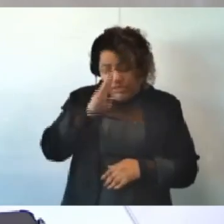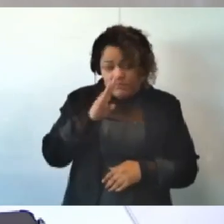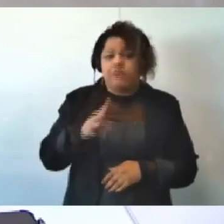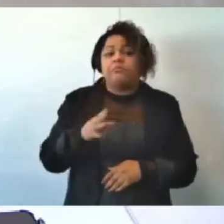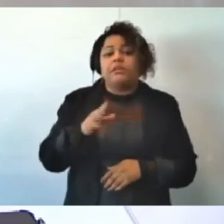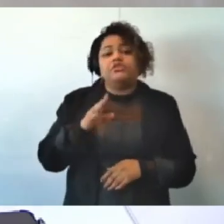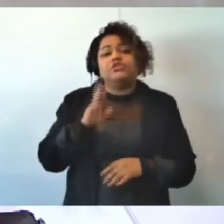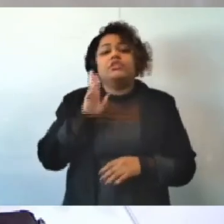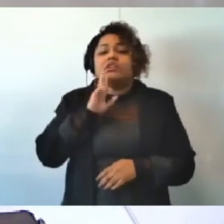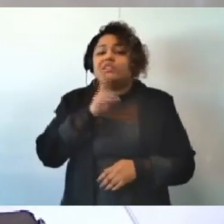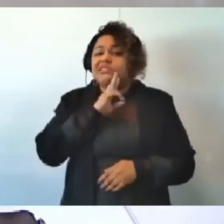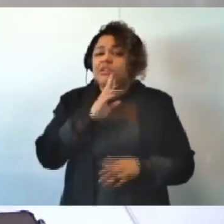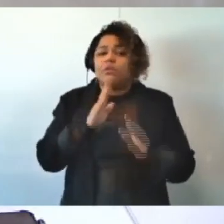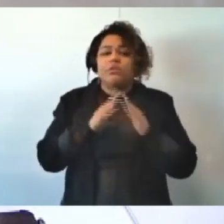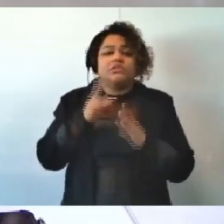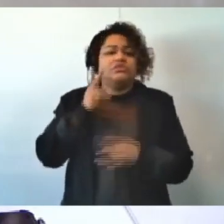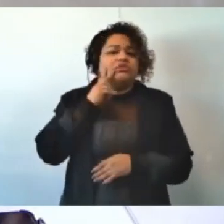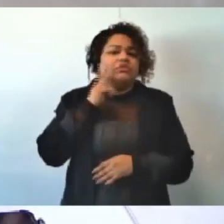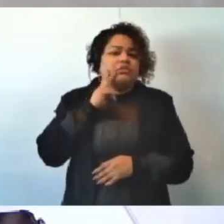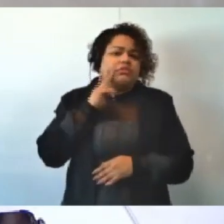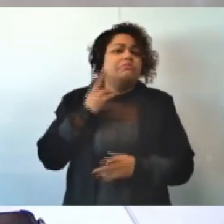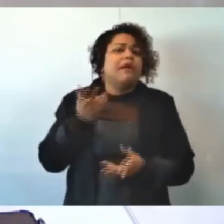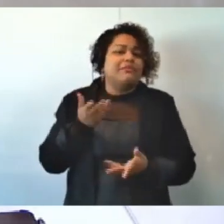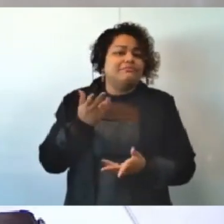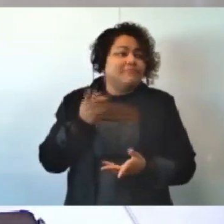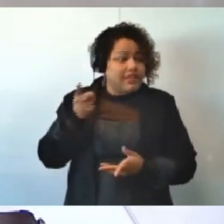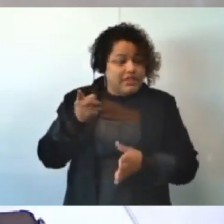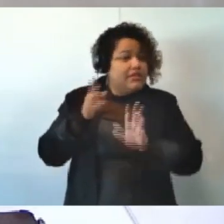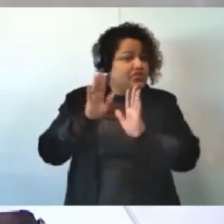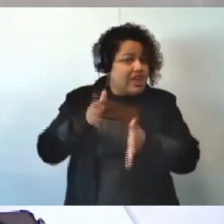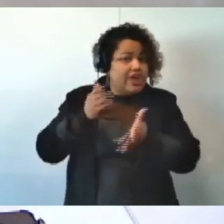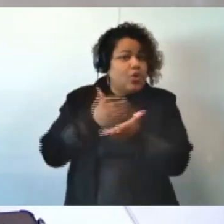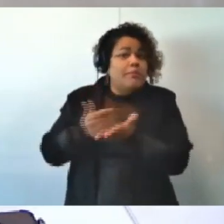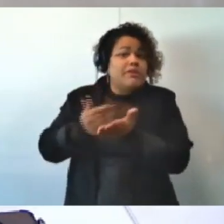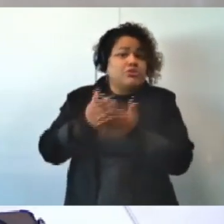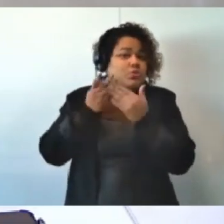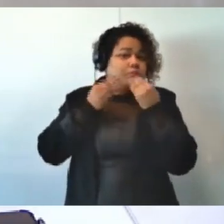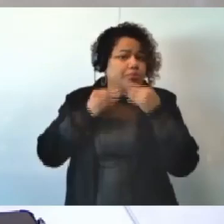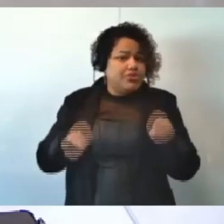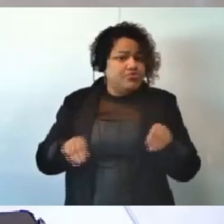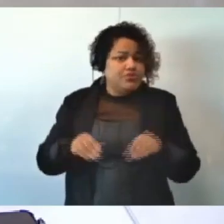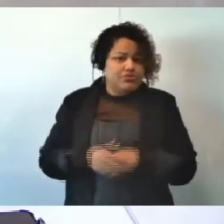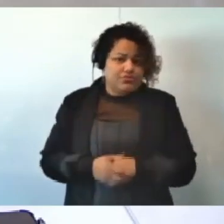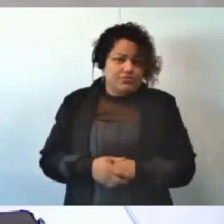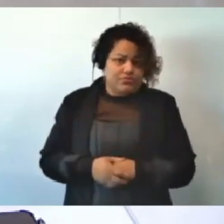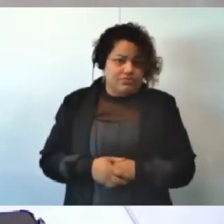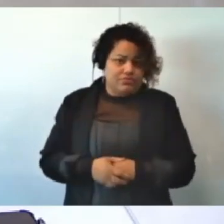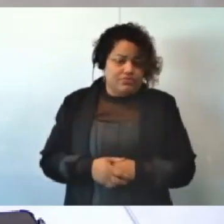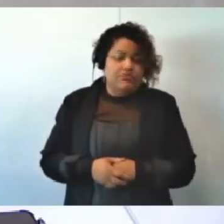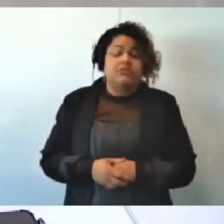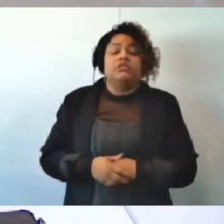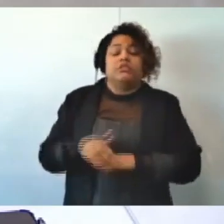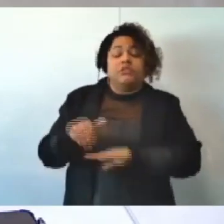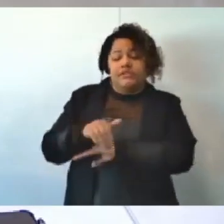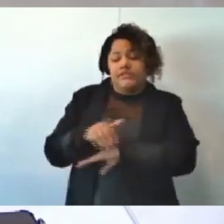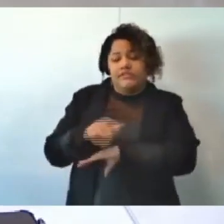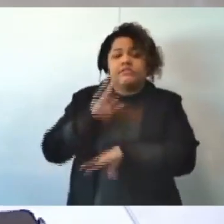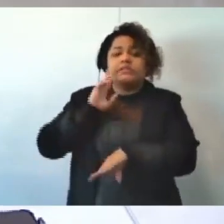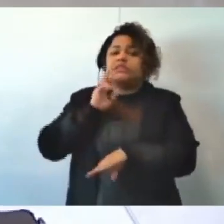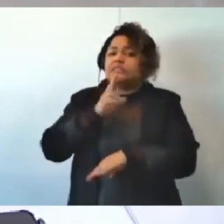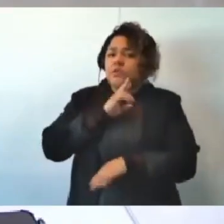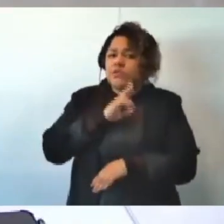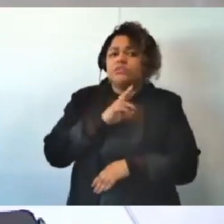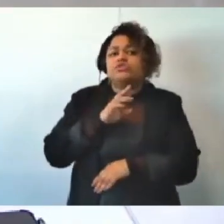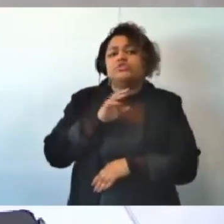já está acontecendo, não só nos próprios restaurantes da Sapucaí, como também para o comércio local,